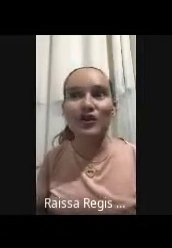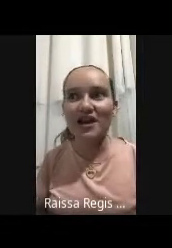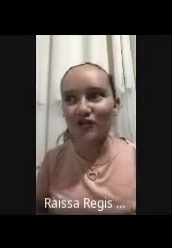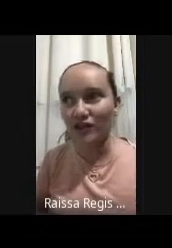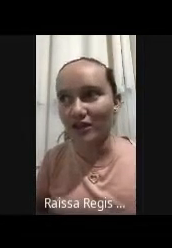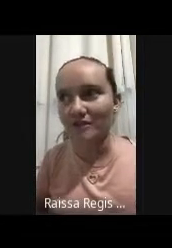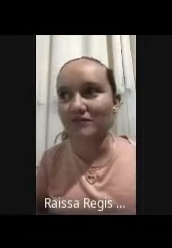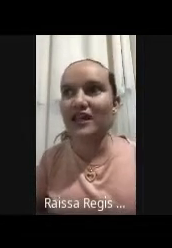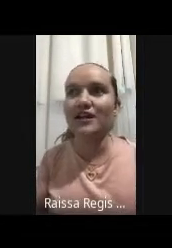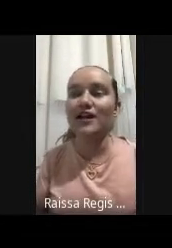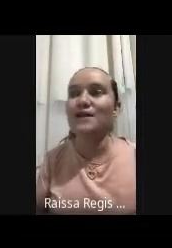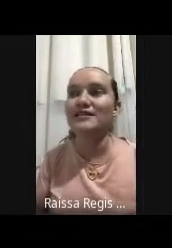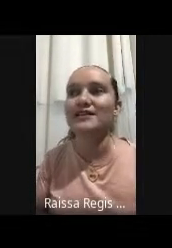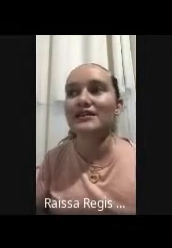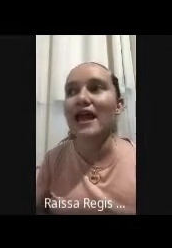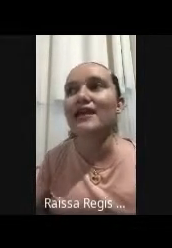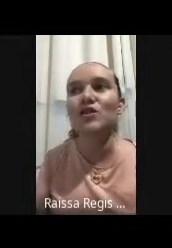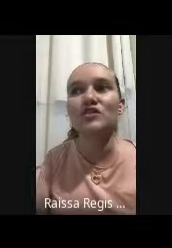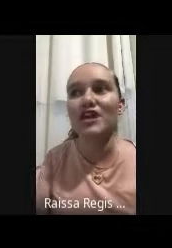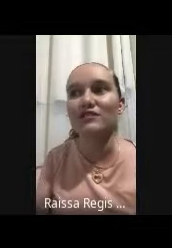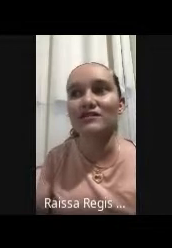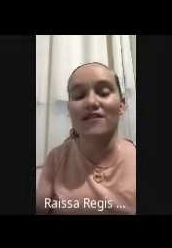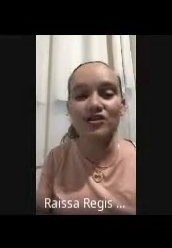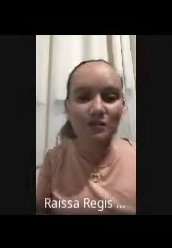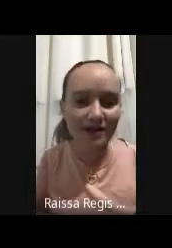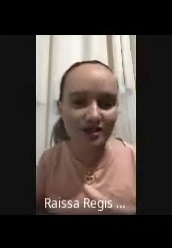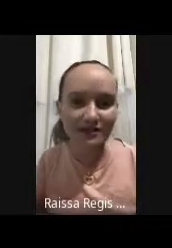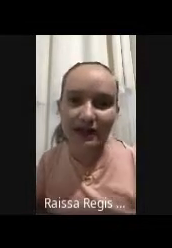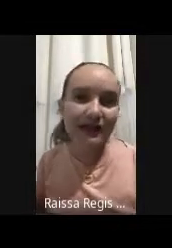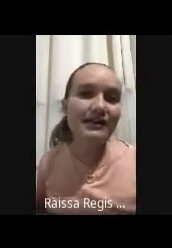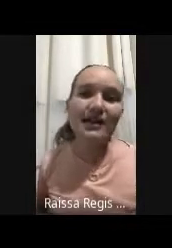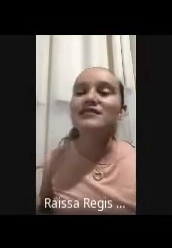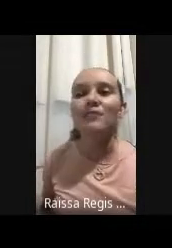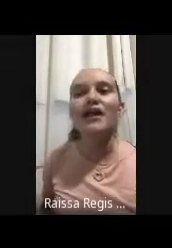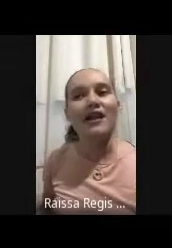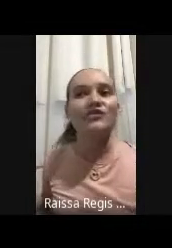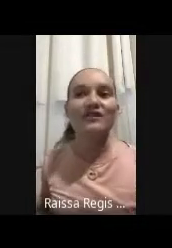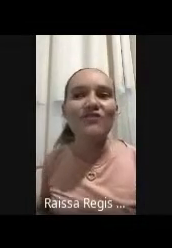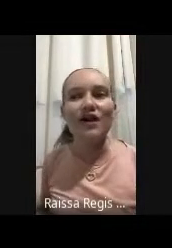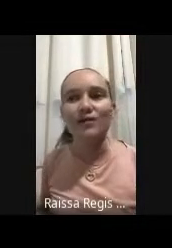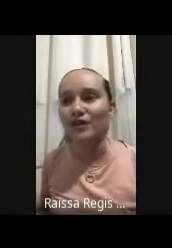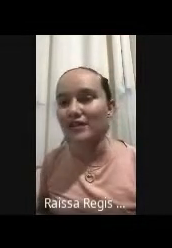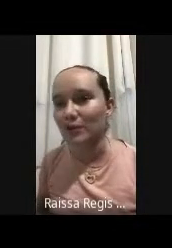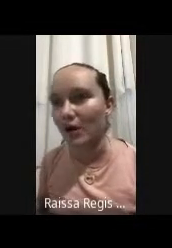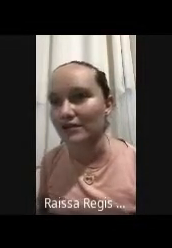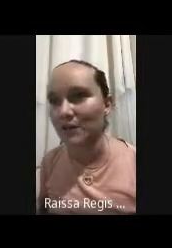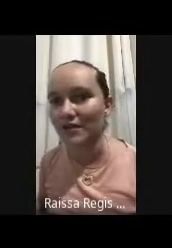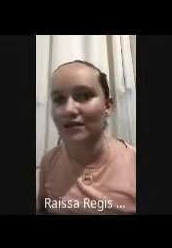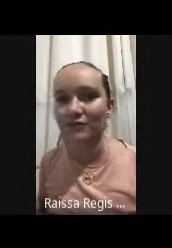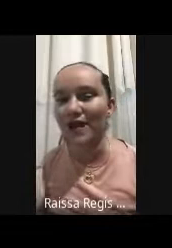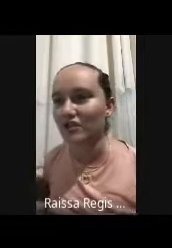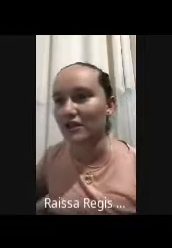a pictografia, que ela representa ideias e objetos através de imagens. E nem sempre é relacionada à fala. Por exemplo, olha